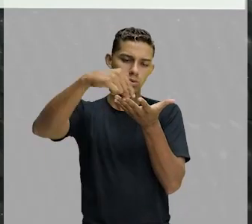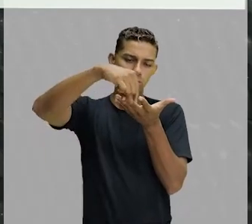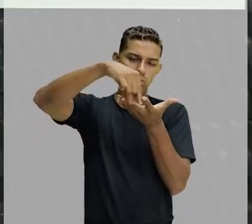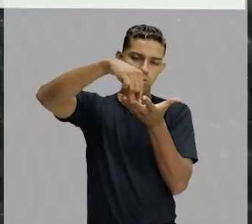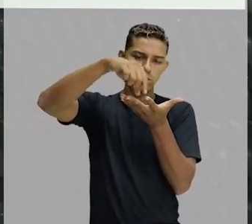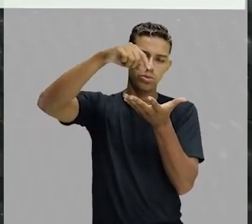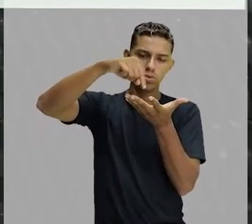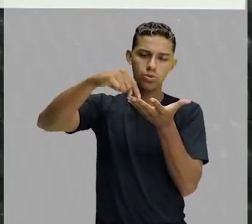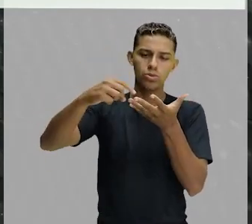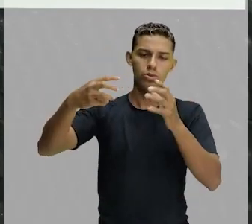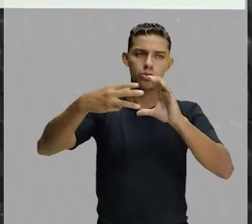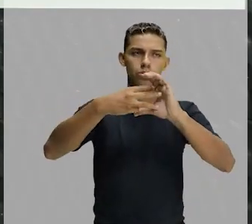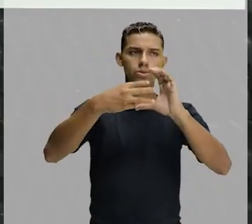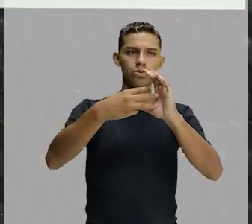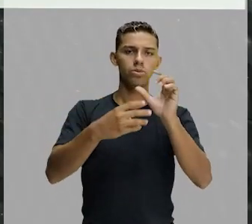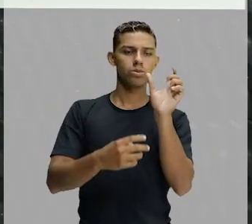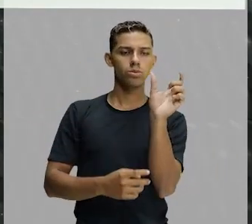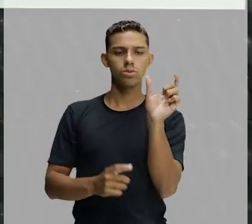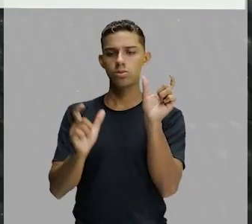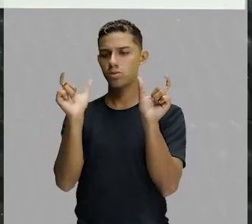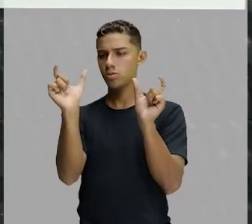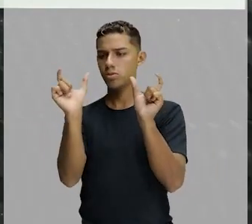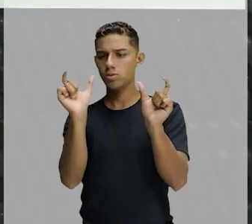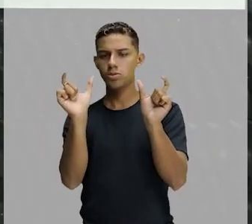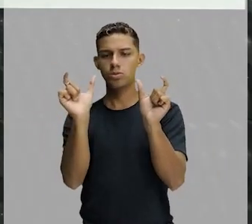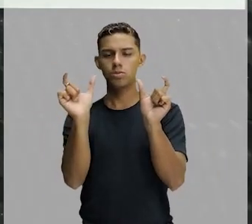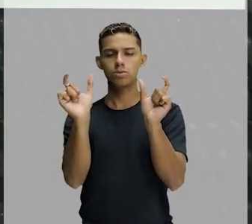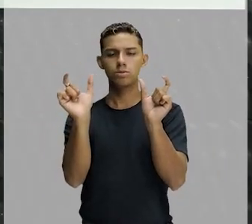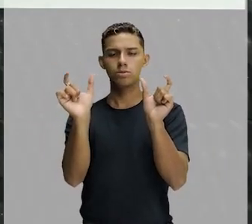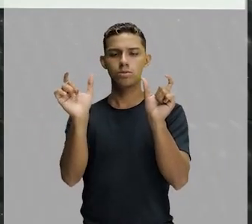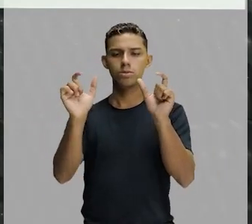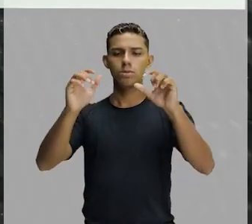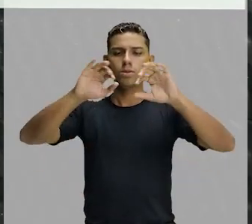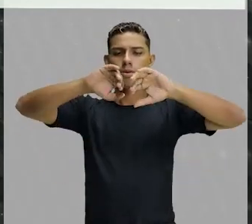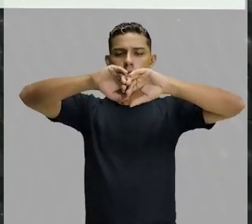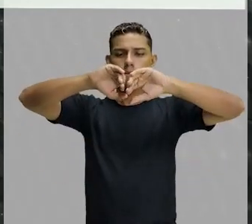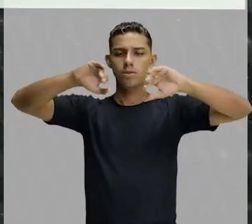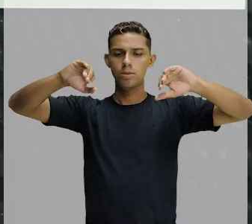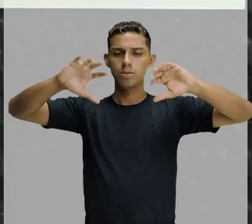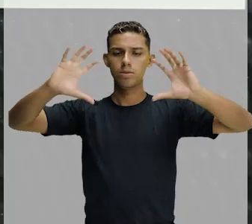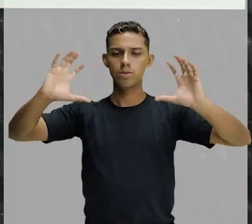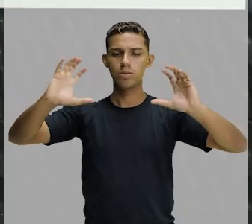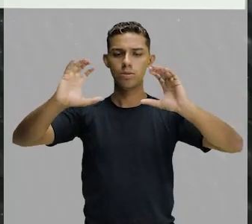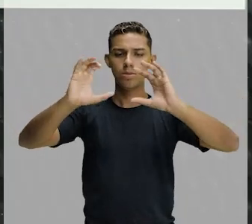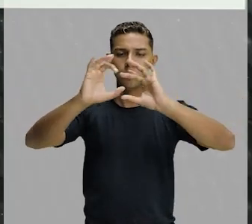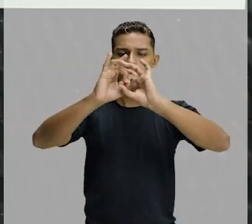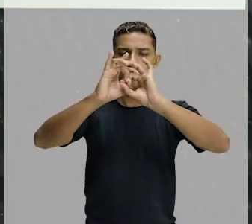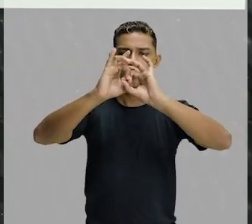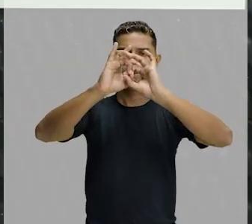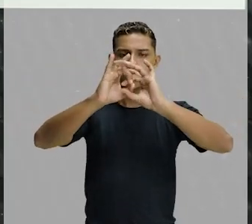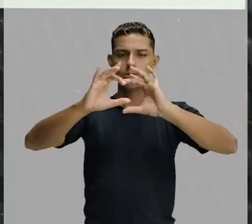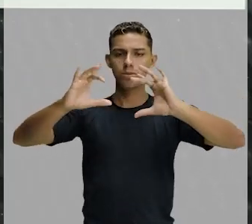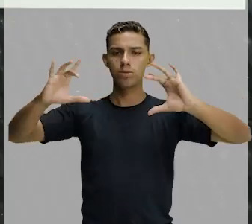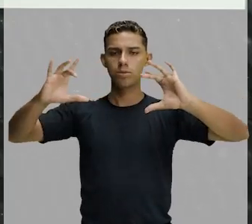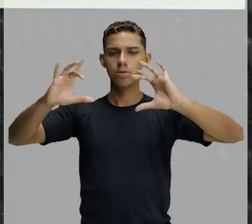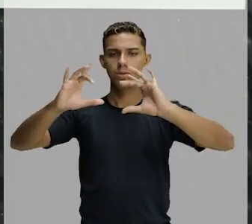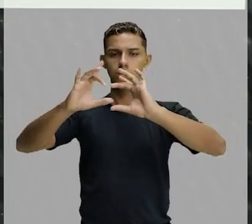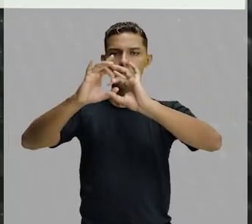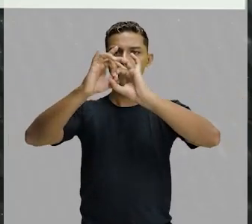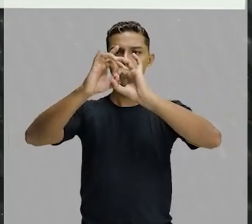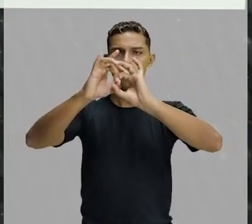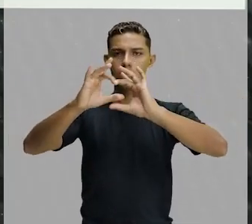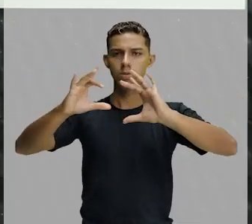duas células, uma de um lado e outra do outro. E essas células, elas ficam abrindo e fechando, de acordo com